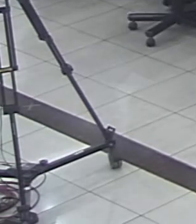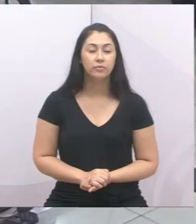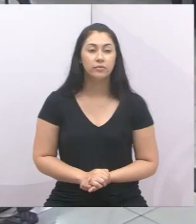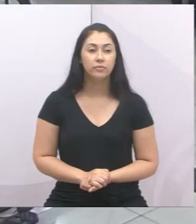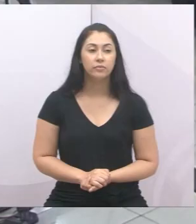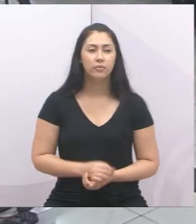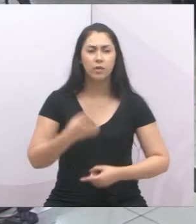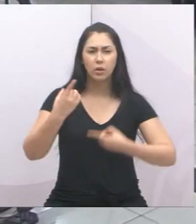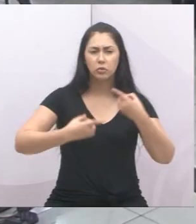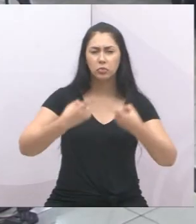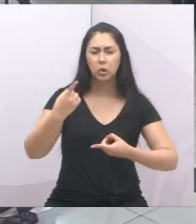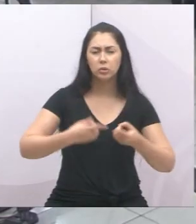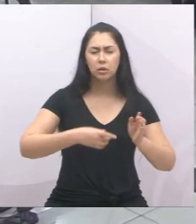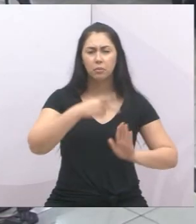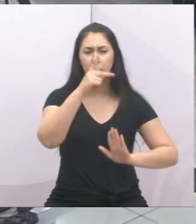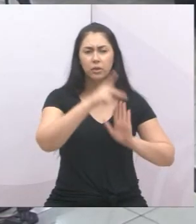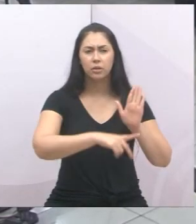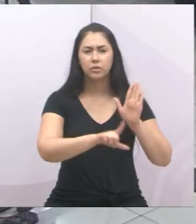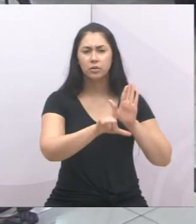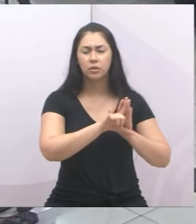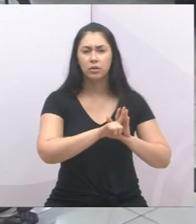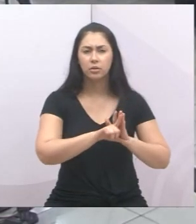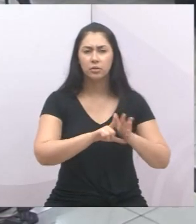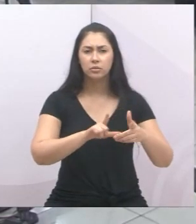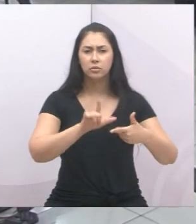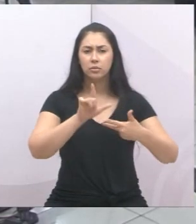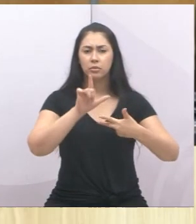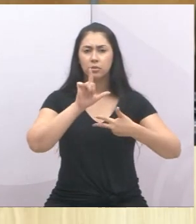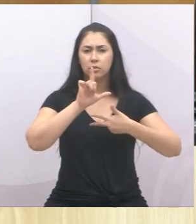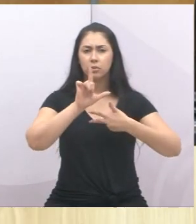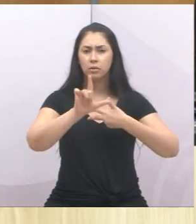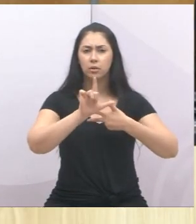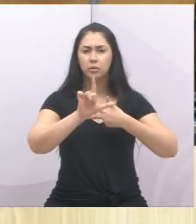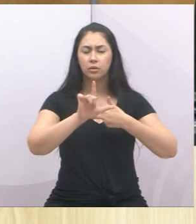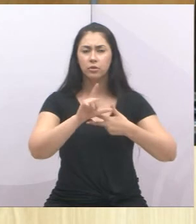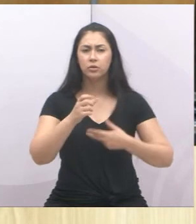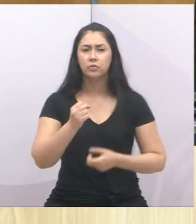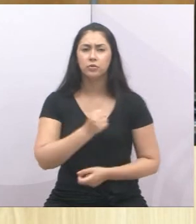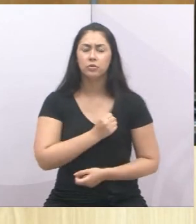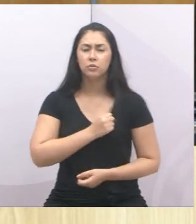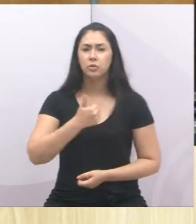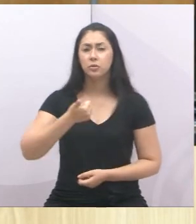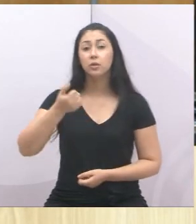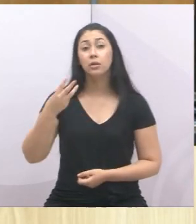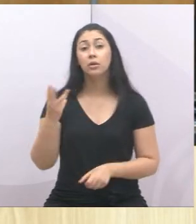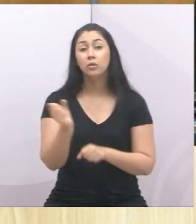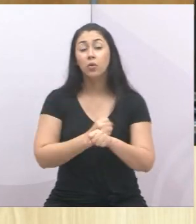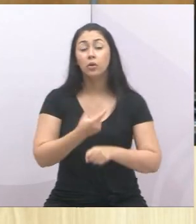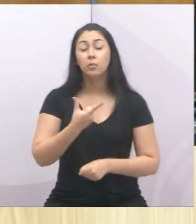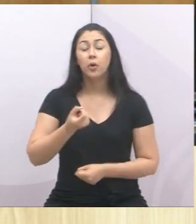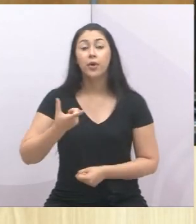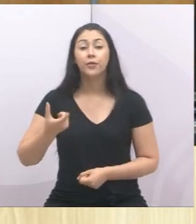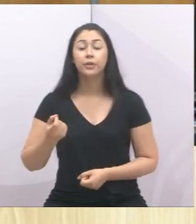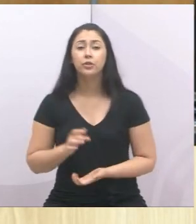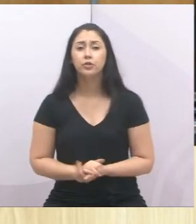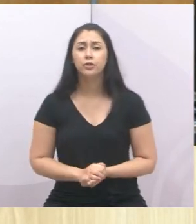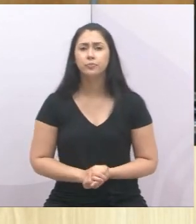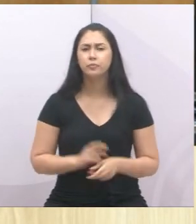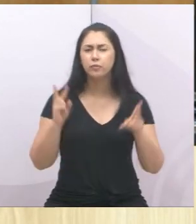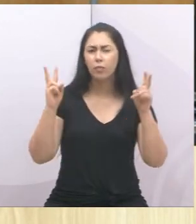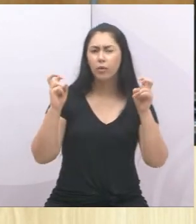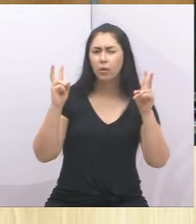Discussão única do projeto de lei do Legislativo número 13/2020 dispõe sobre a denominação da